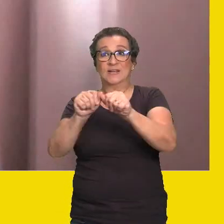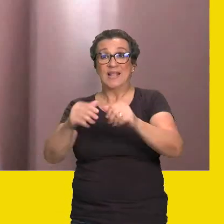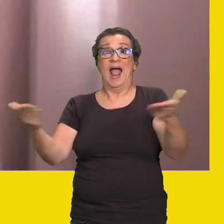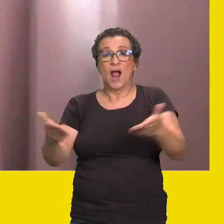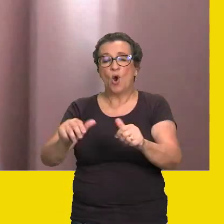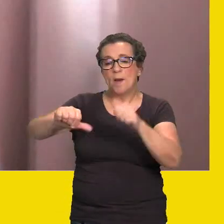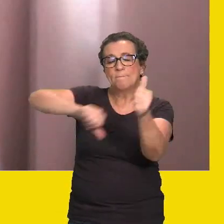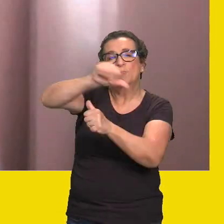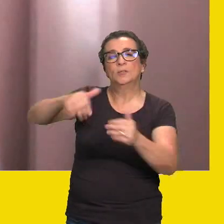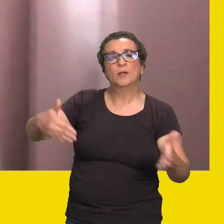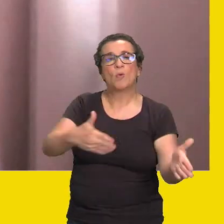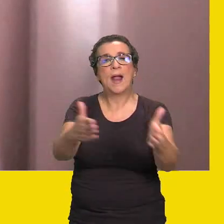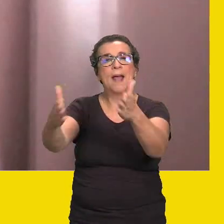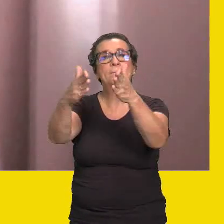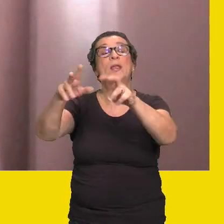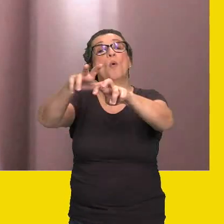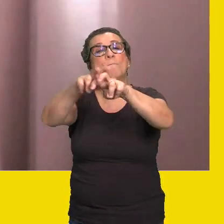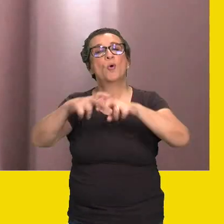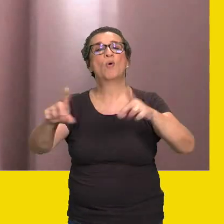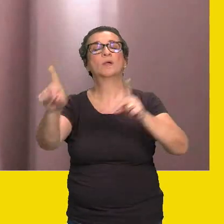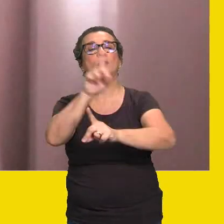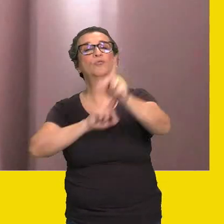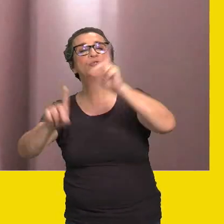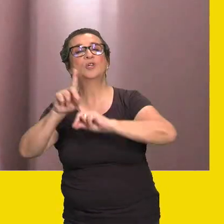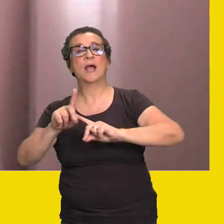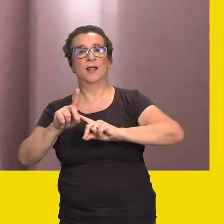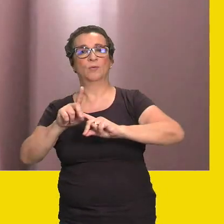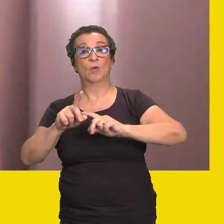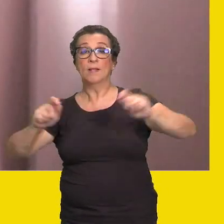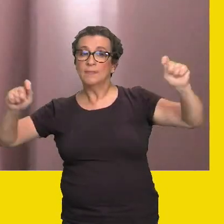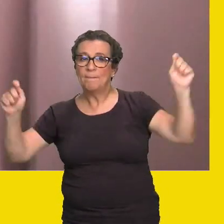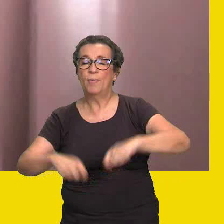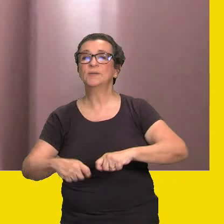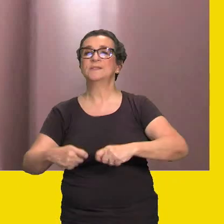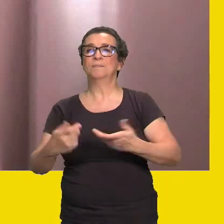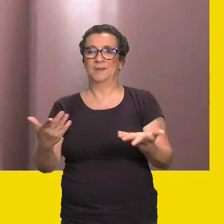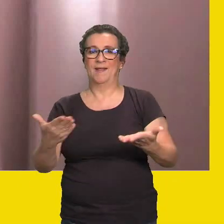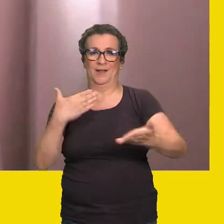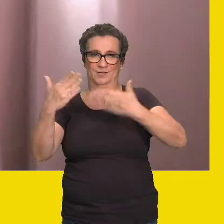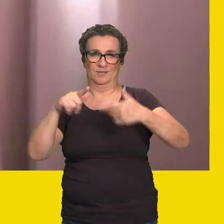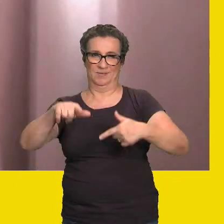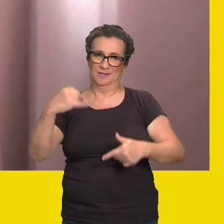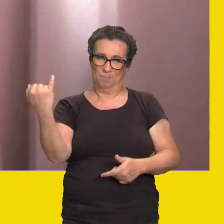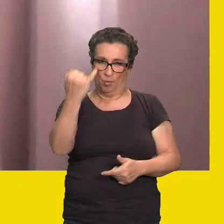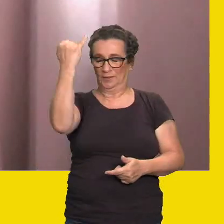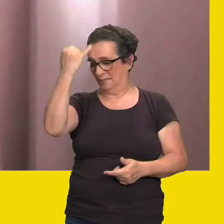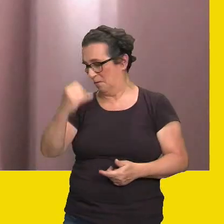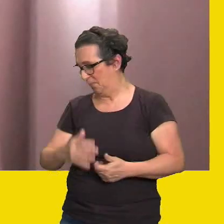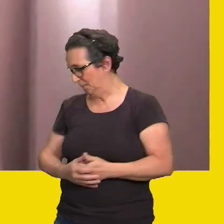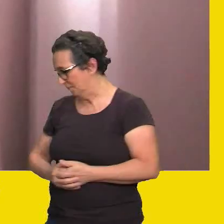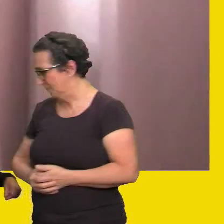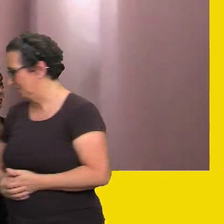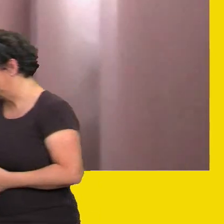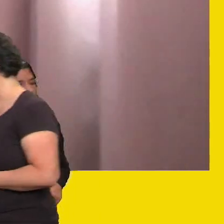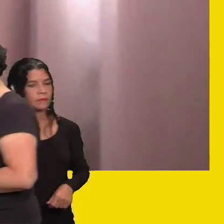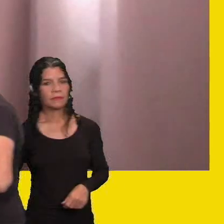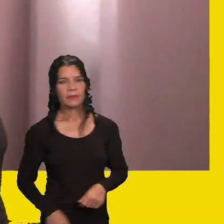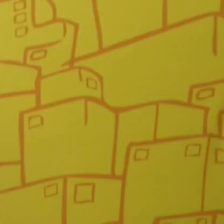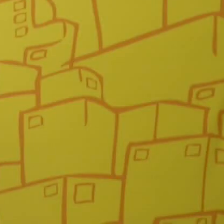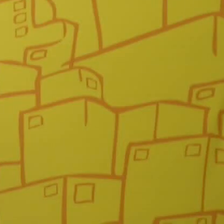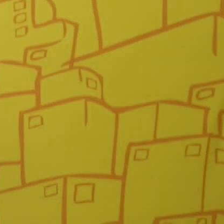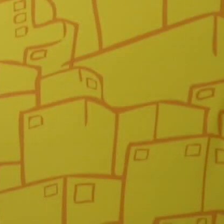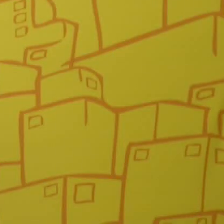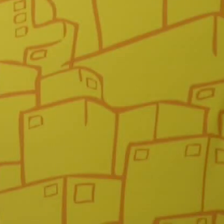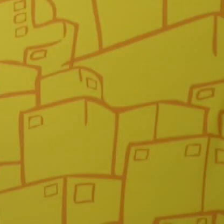mudando o caminho e tudo por conta do diálogo, pela possibilidade do diálogo. Ele é fundamental na nossa prática, não tem como não dialogar,